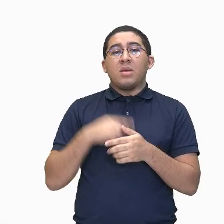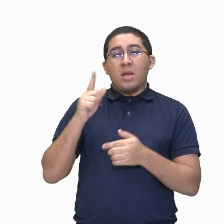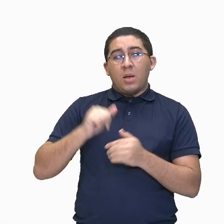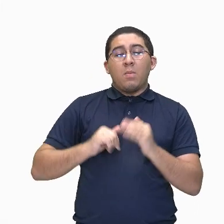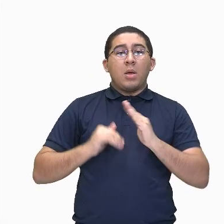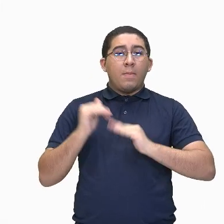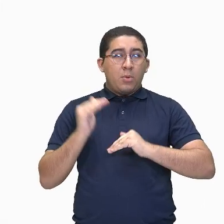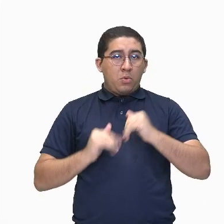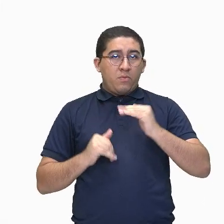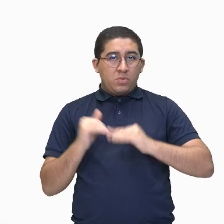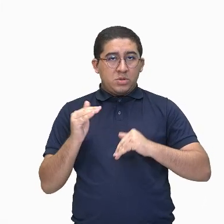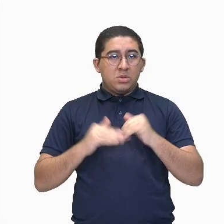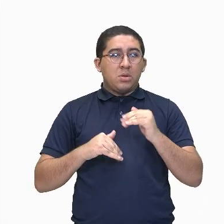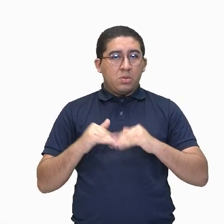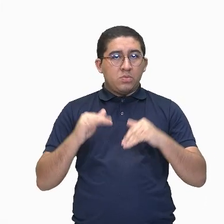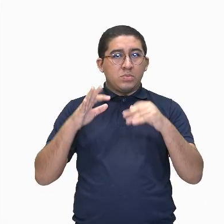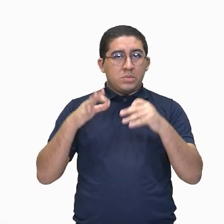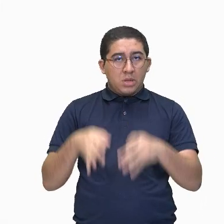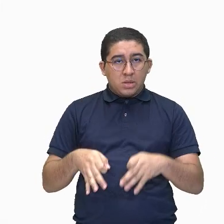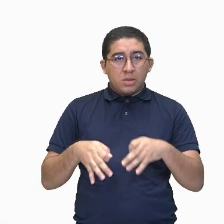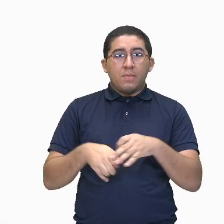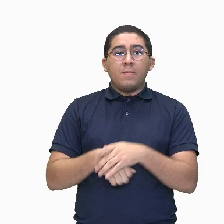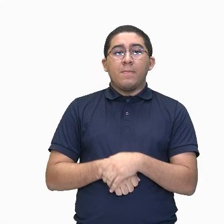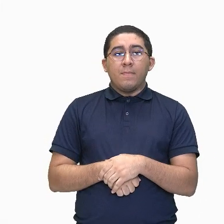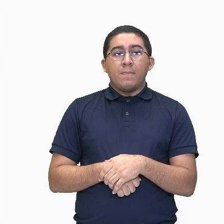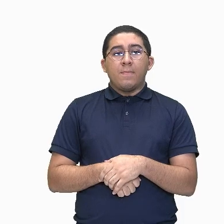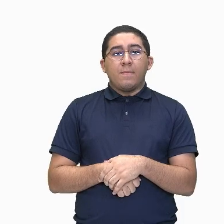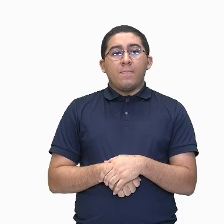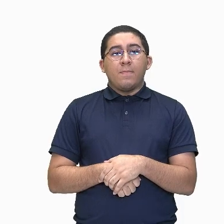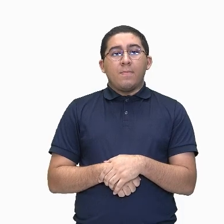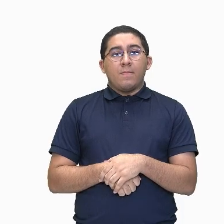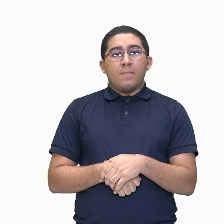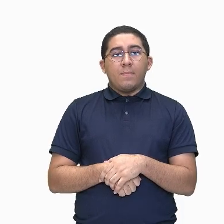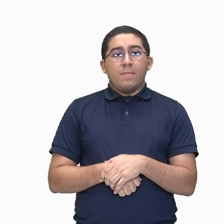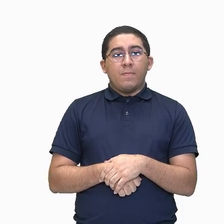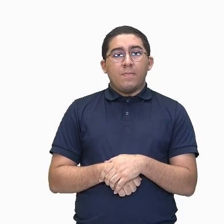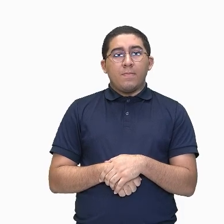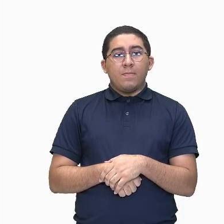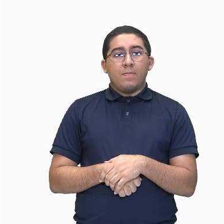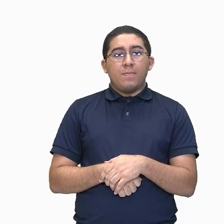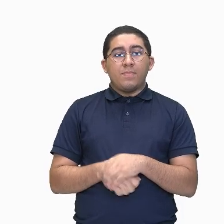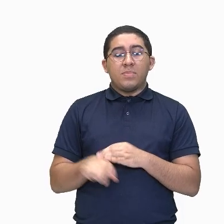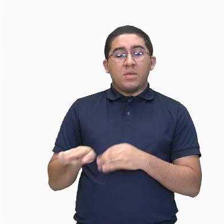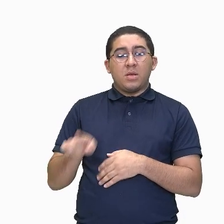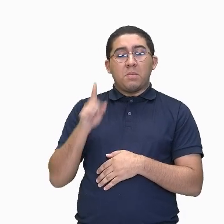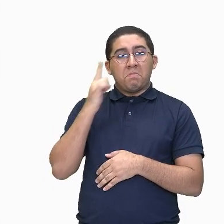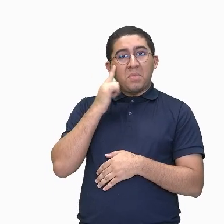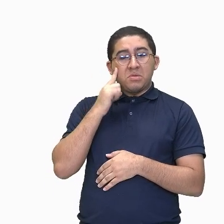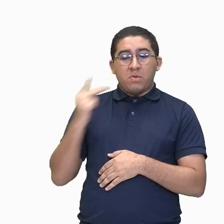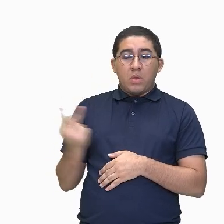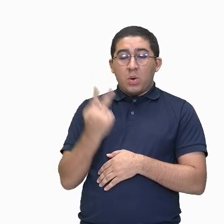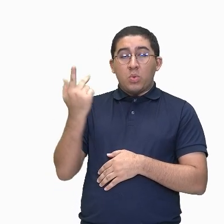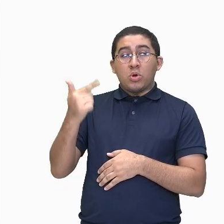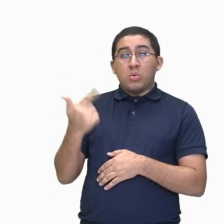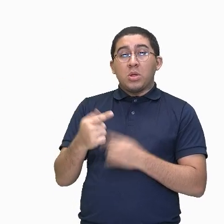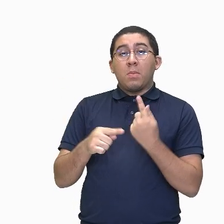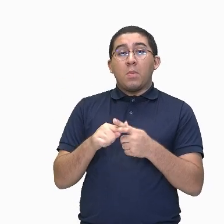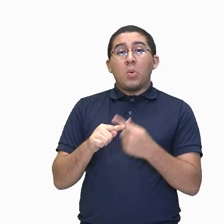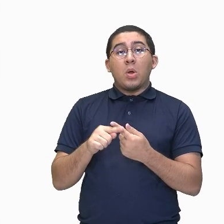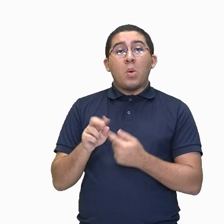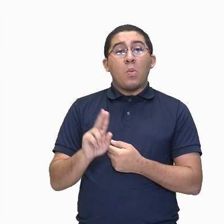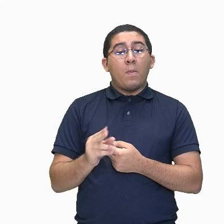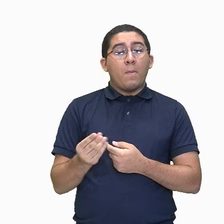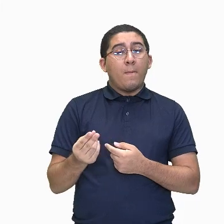qualquer outra, né? E aí ele não se acha valorizado porque o preço do peixe lá onde